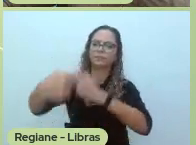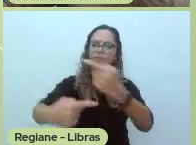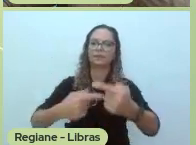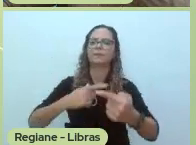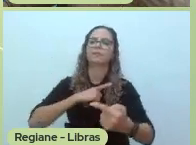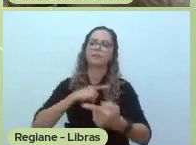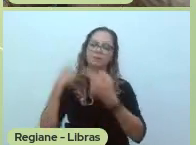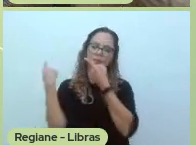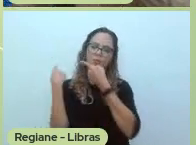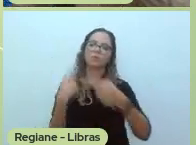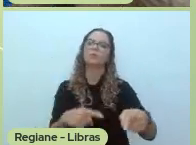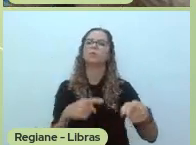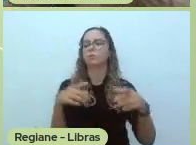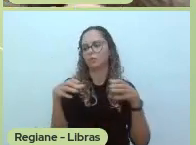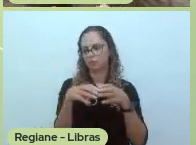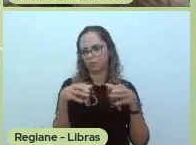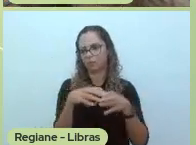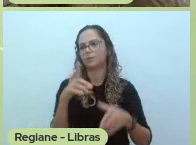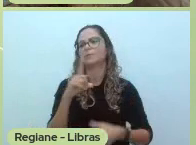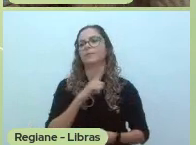coisa importante que eu vejo